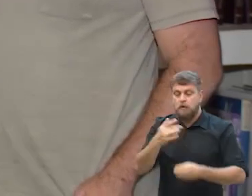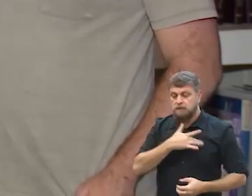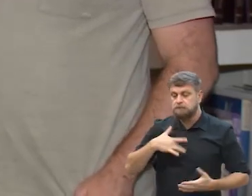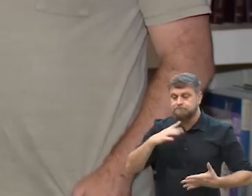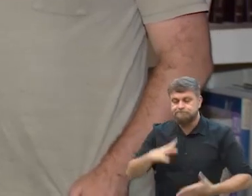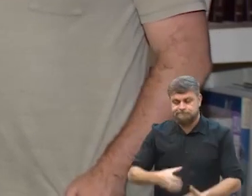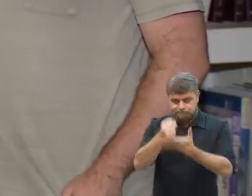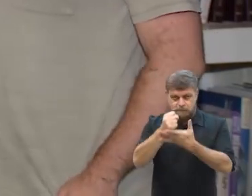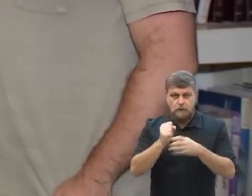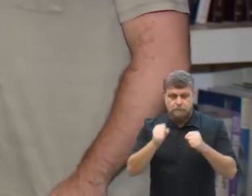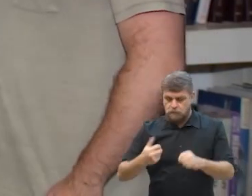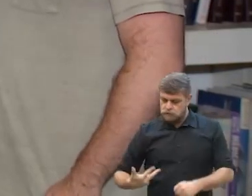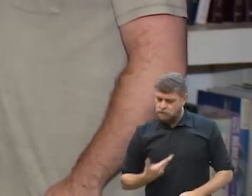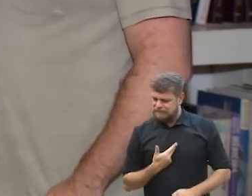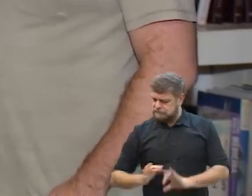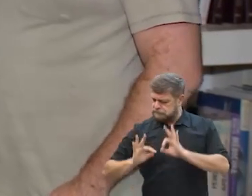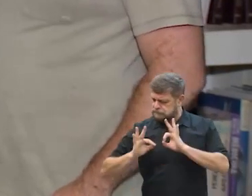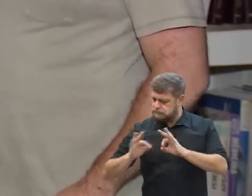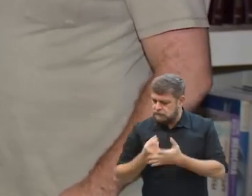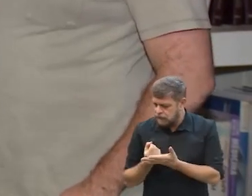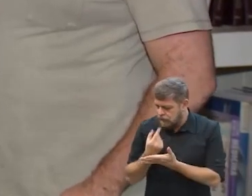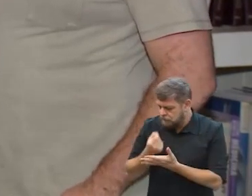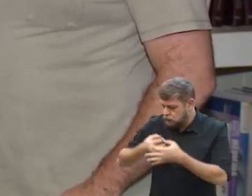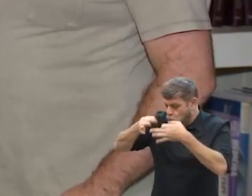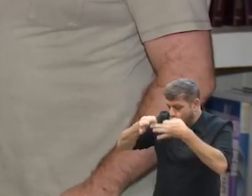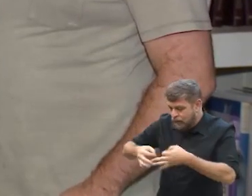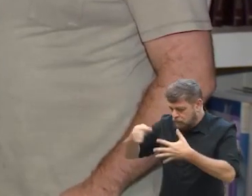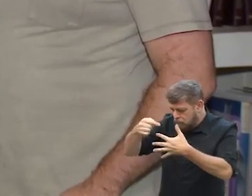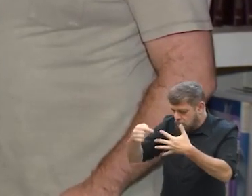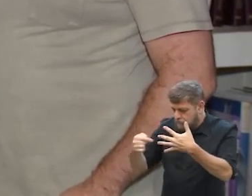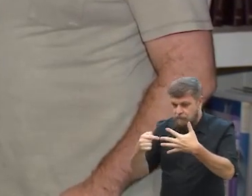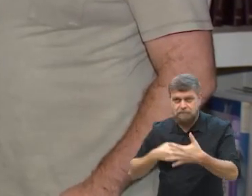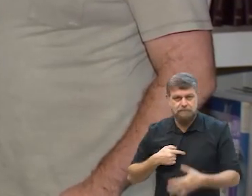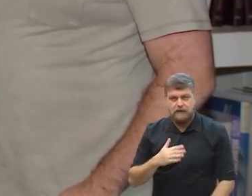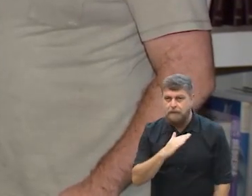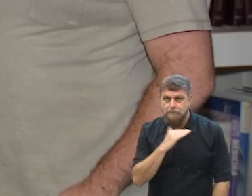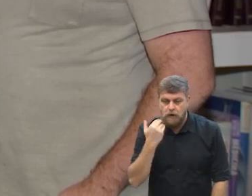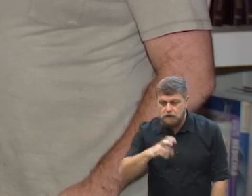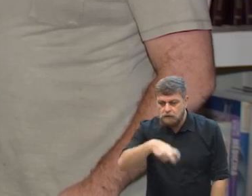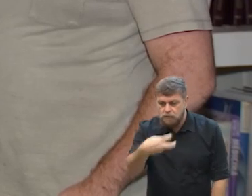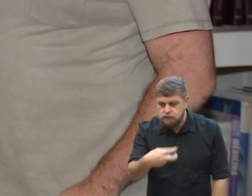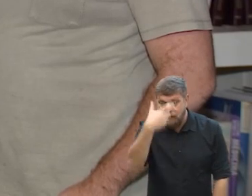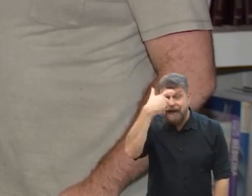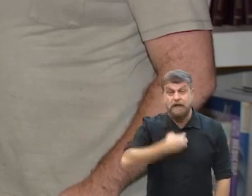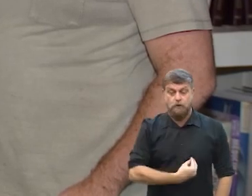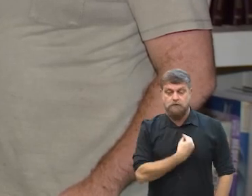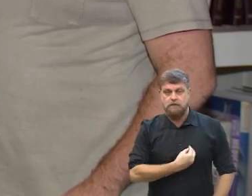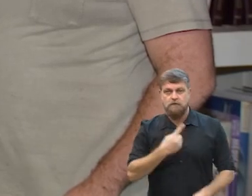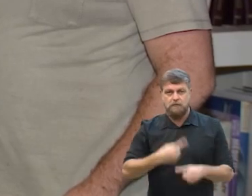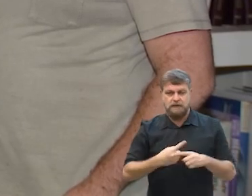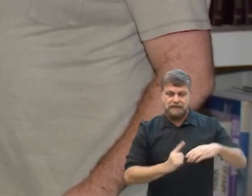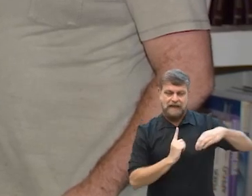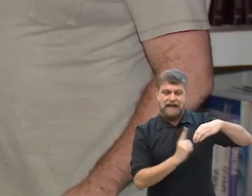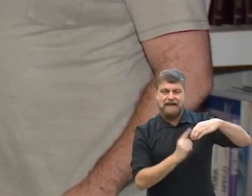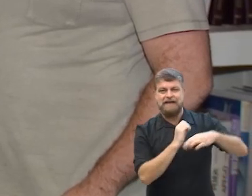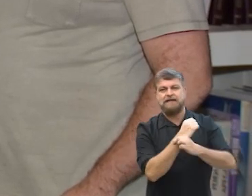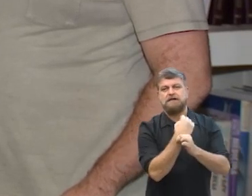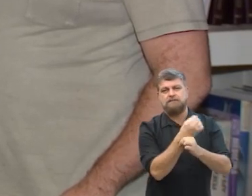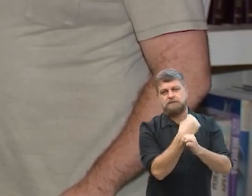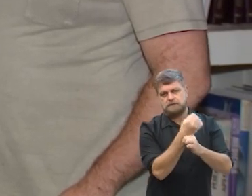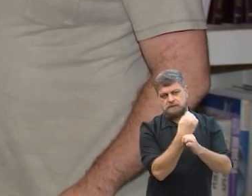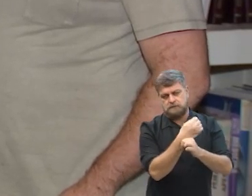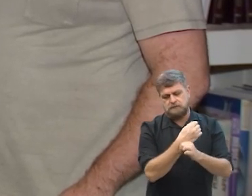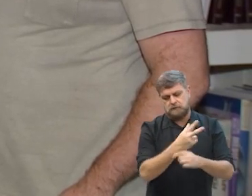Pode ter sido bem operada, bem medicada, mas não vai sobreviver. Eu estou vivo porque eu tenho uma clínica de